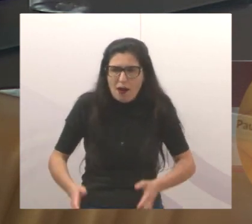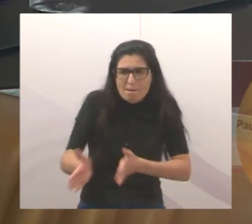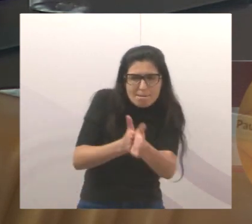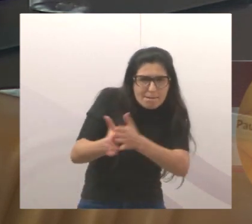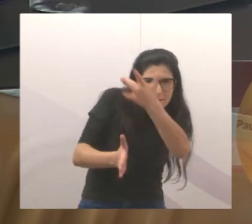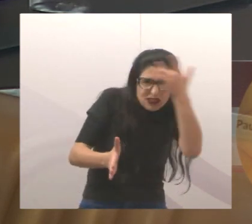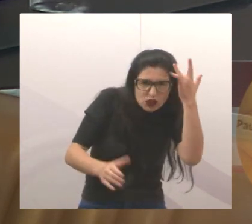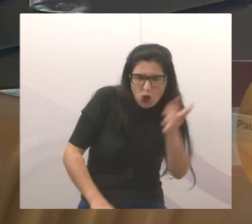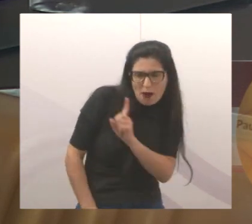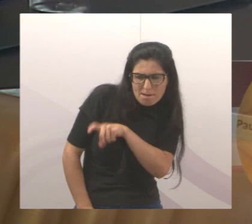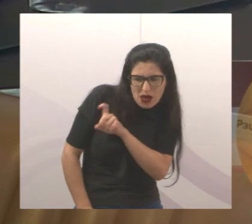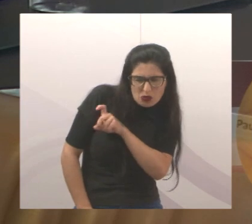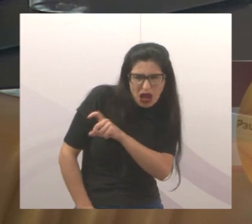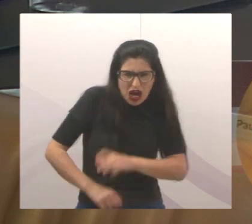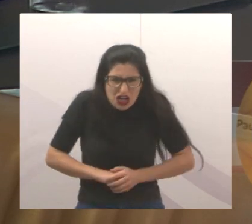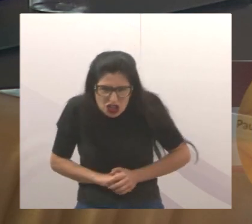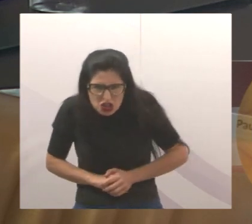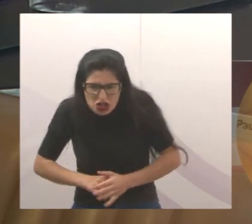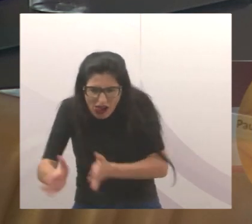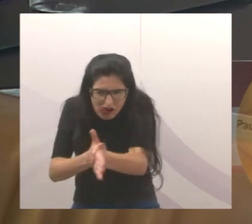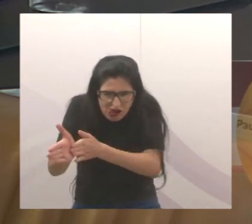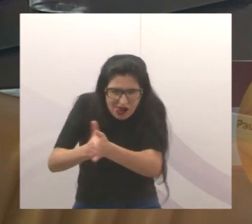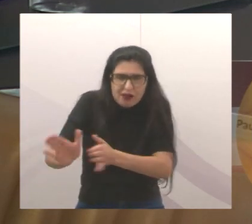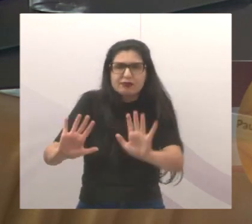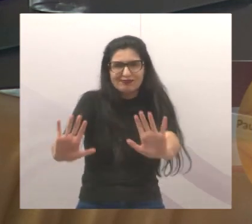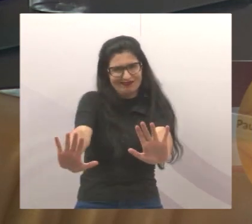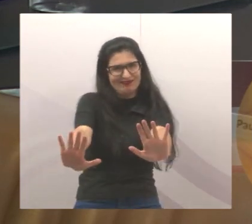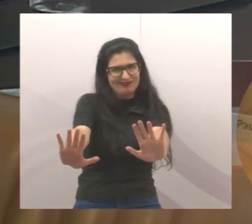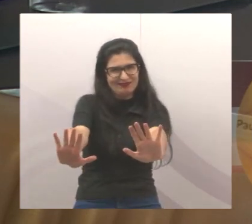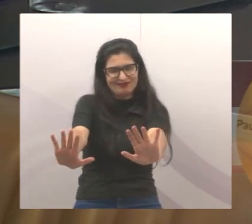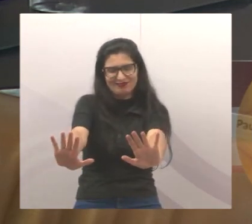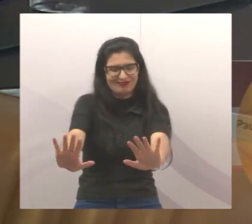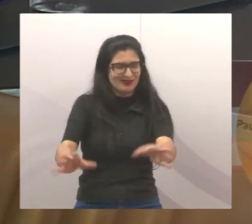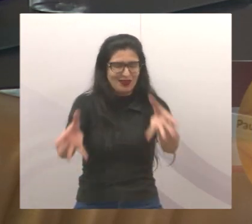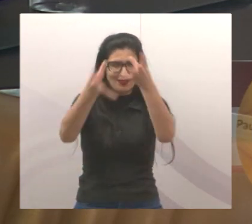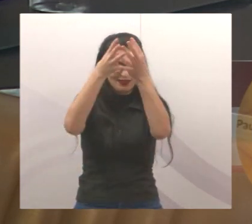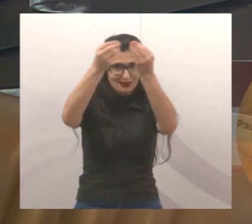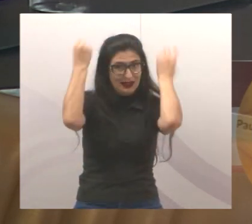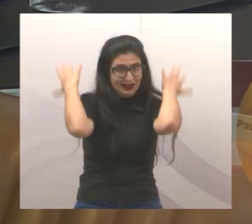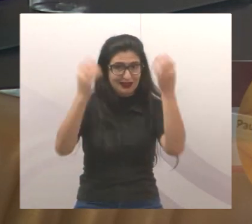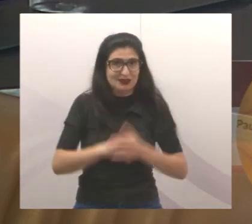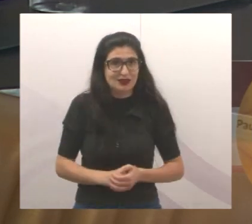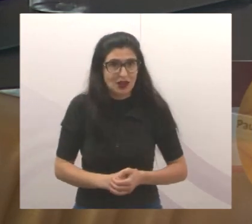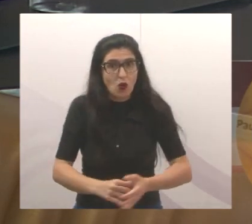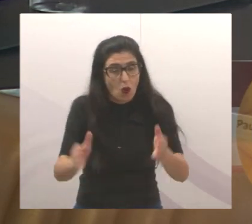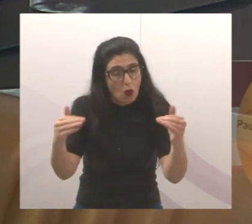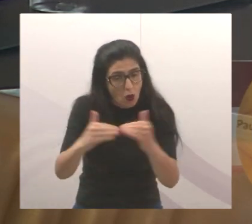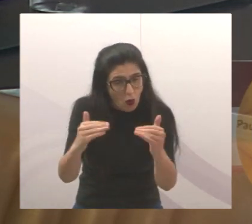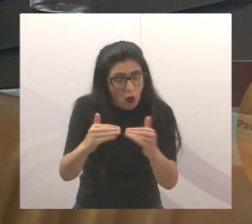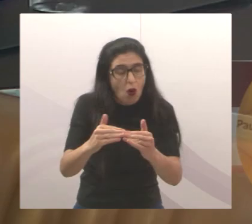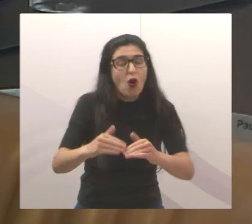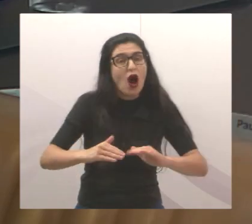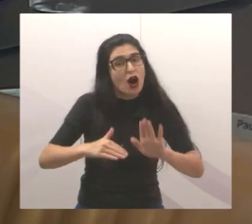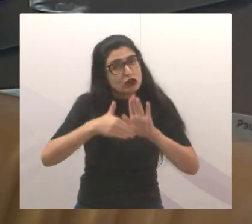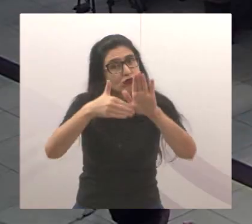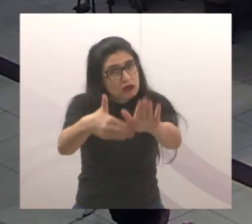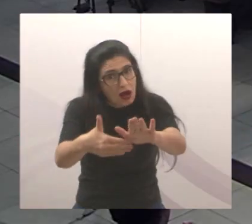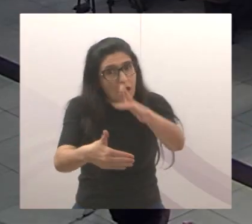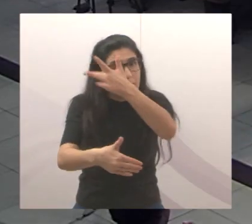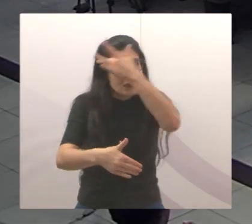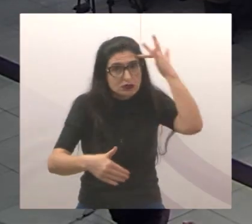em consideração aos moradores ali do Pedra Mar, do Imperial, que eu estou direto, né, eu voto também pelo arquivamento, sem sombra de dúvida.